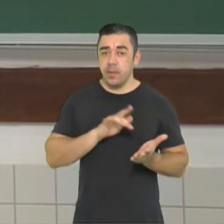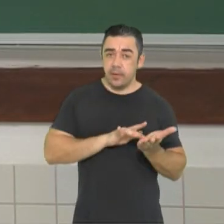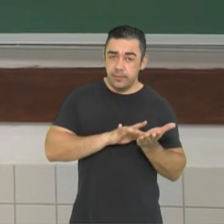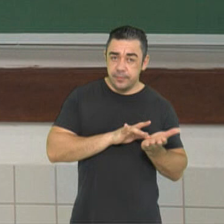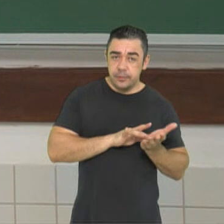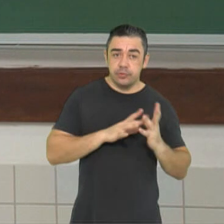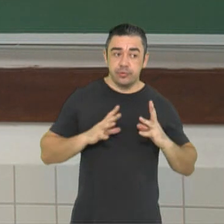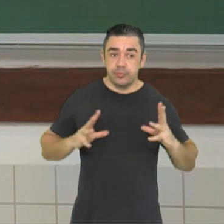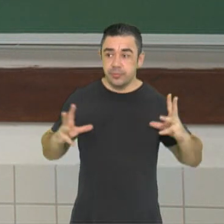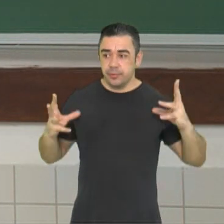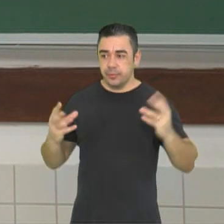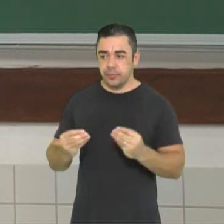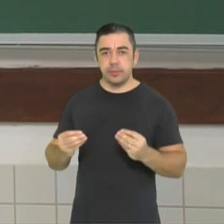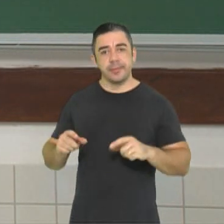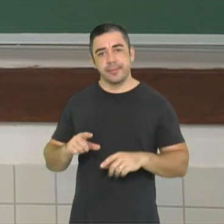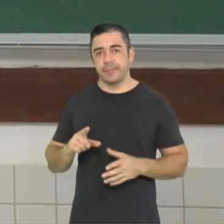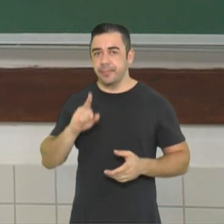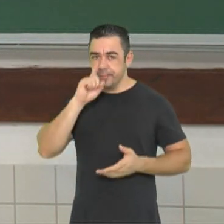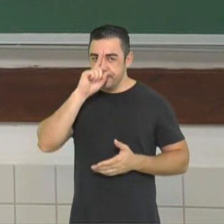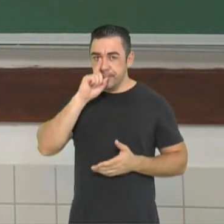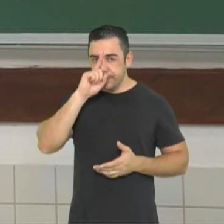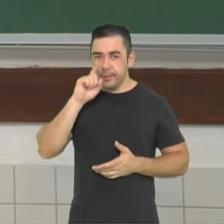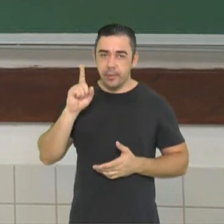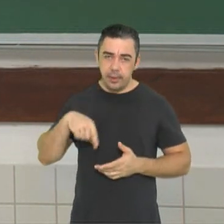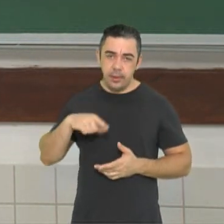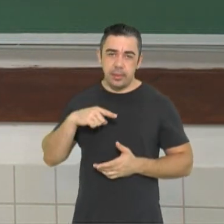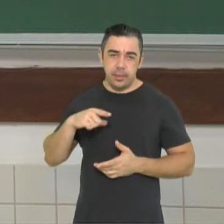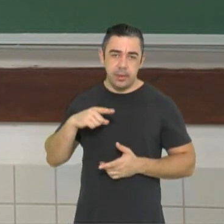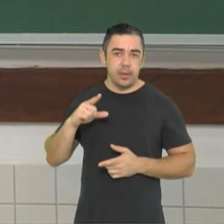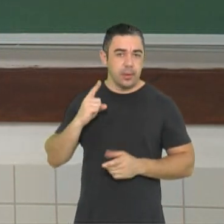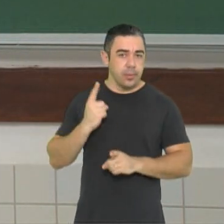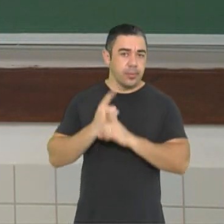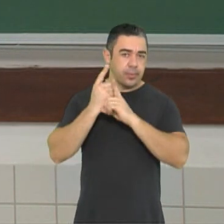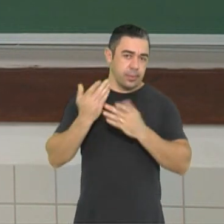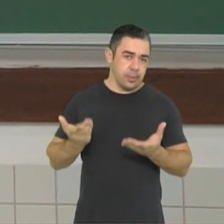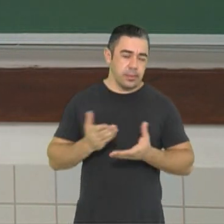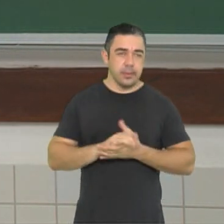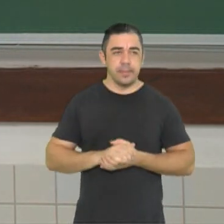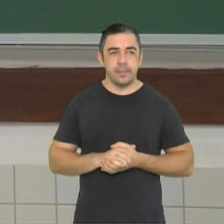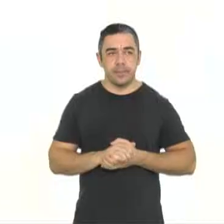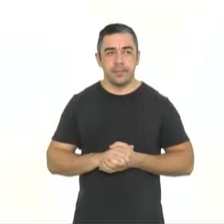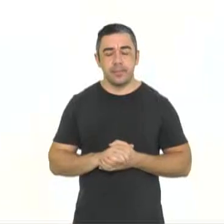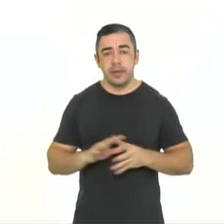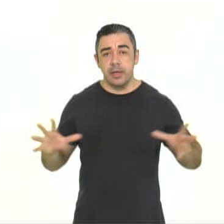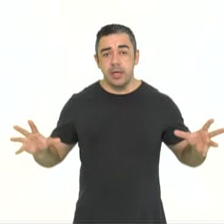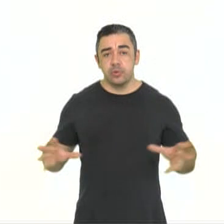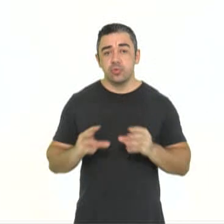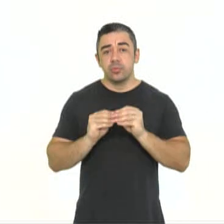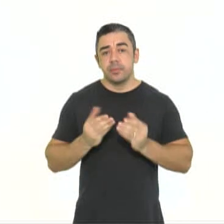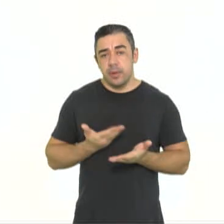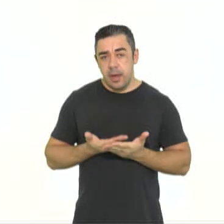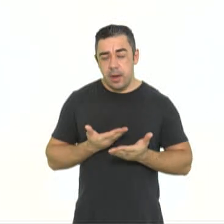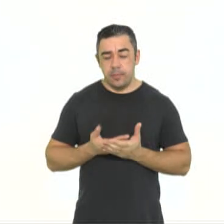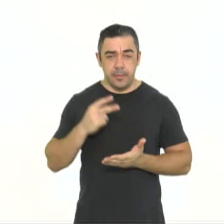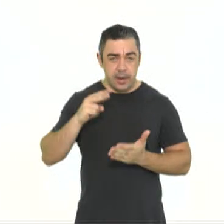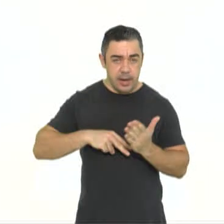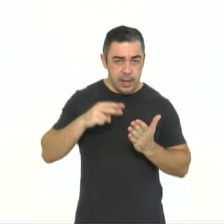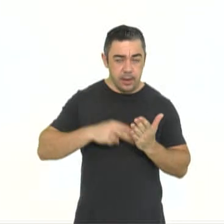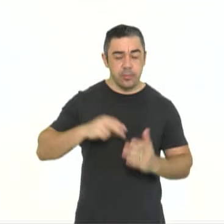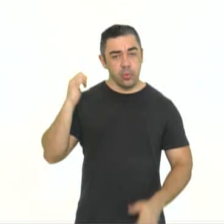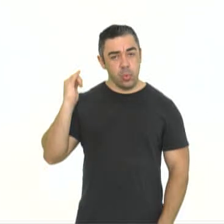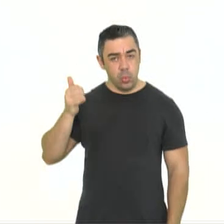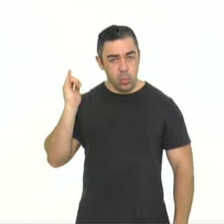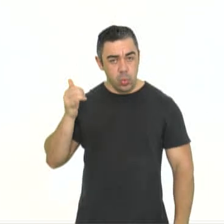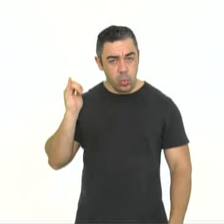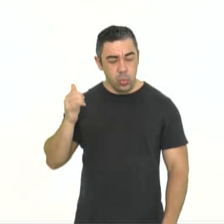enganando todo mundo, era um risco que ele correria de ser descoberto. O que nós vimos hoje? Que nós lemos um